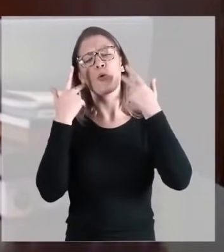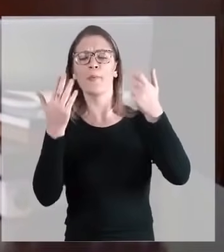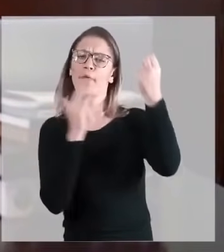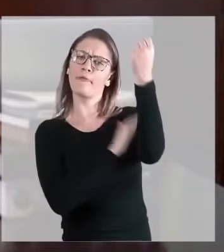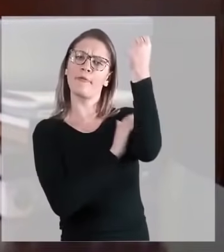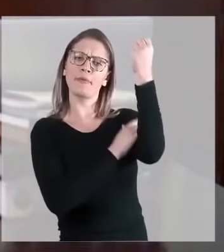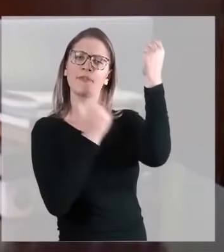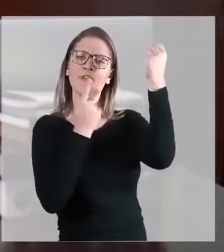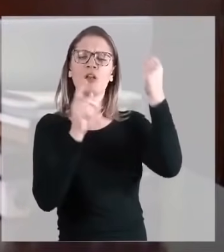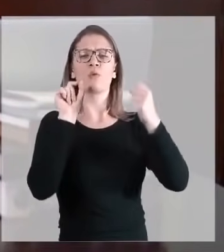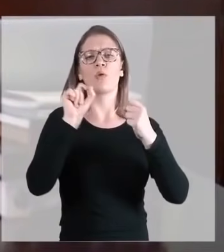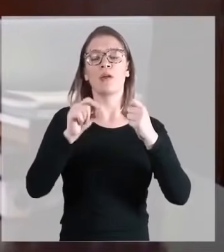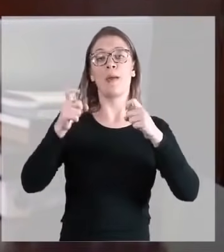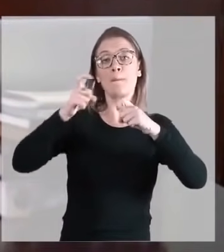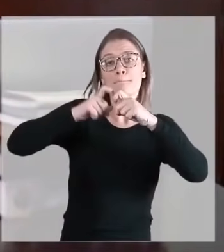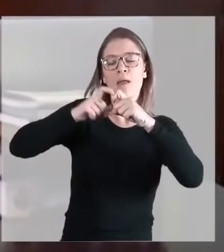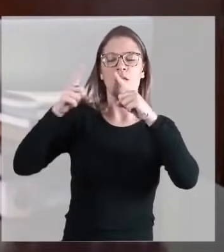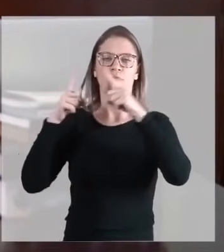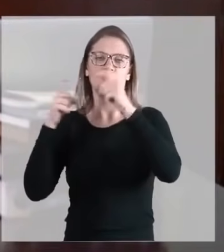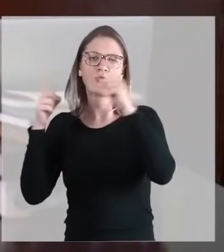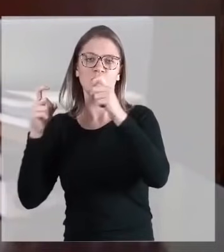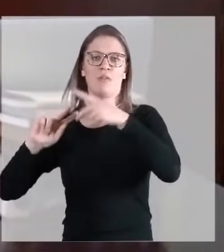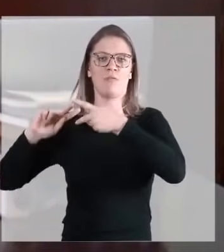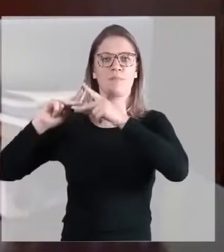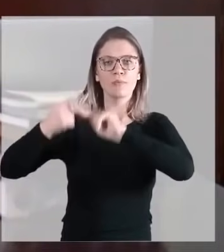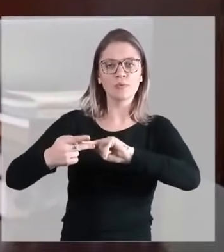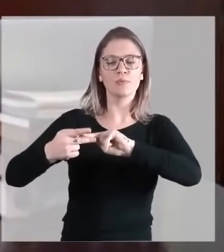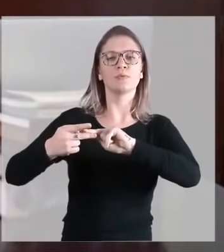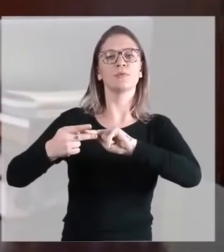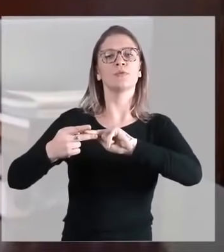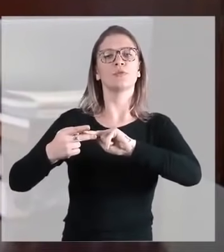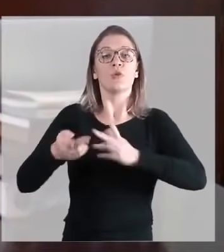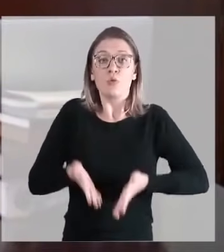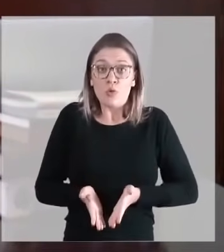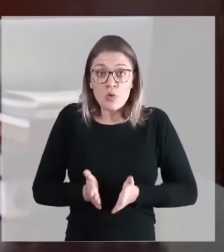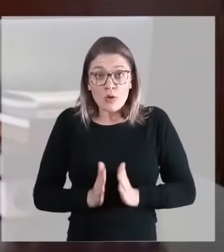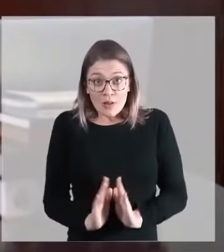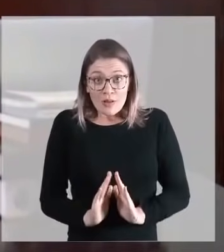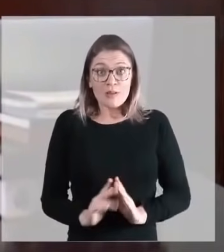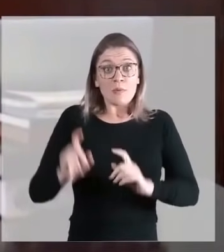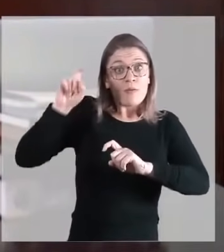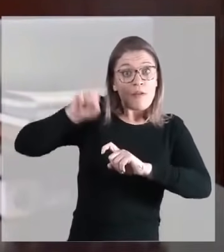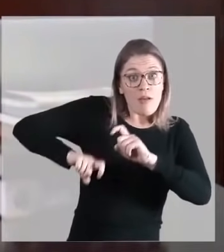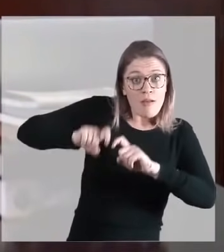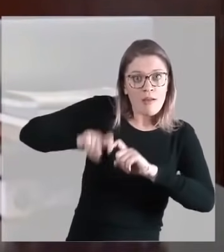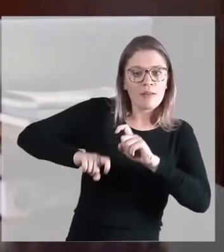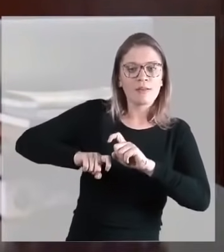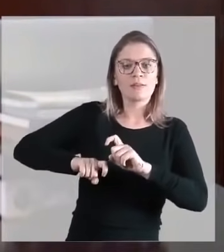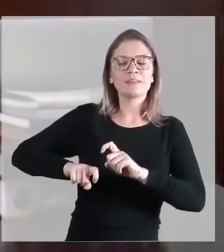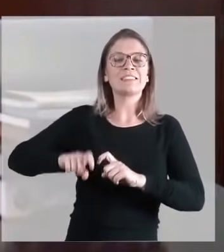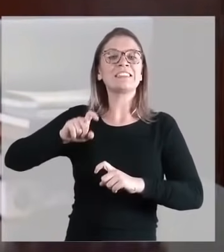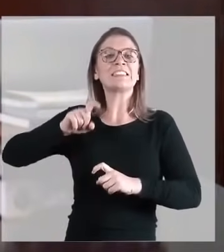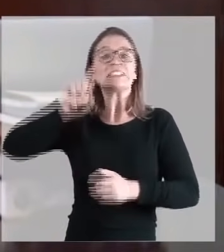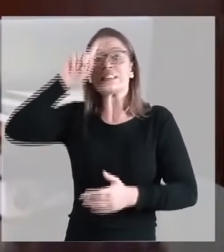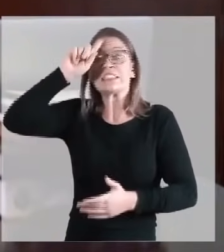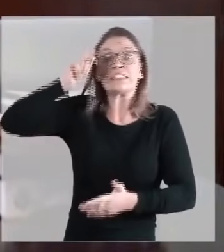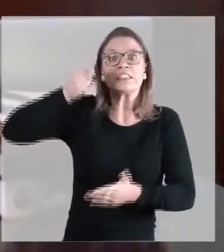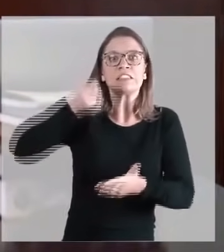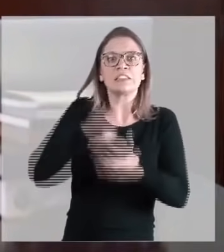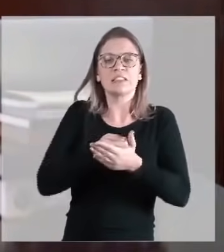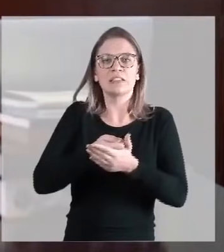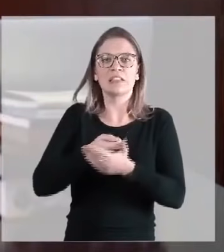os médicos, que a ciência, que a biologia, que o nascimento, que o sexo tenta determinar, né? Elas usam a